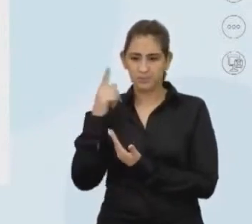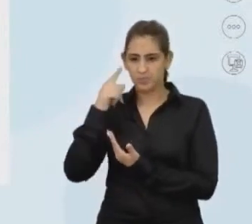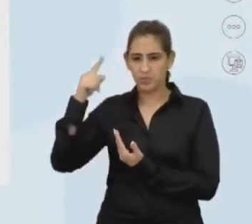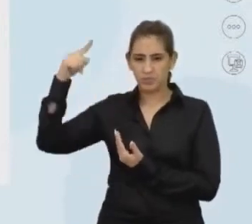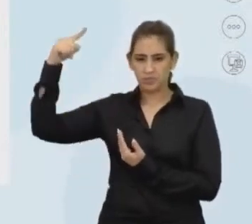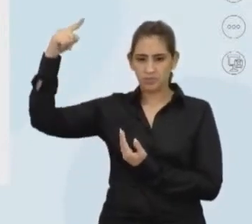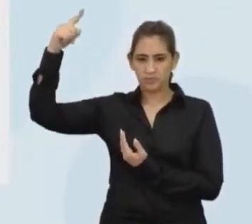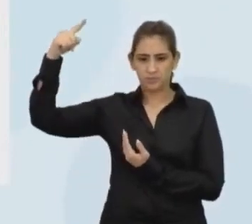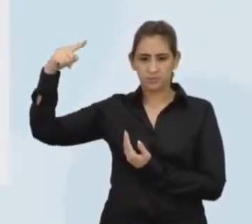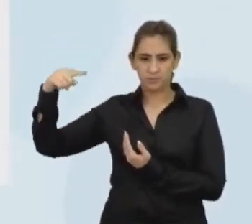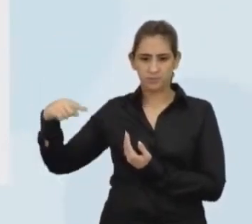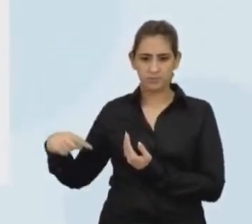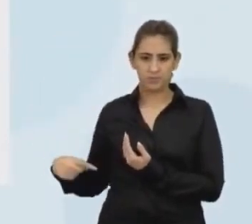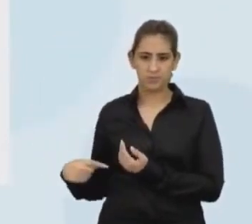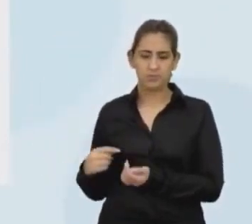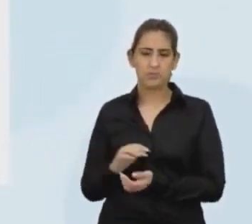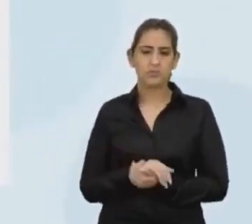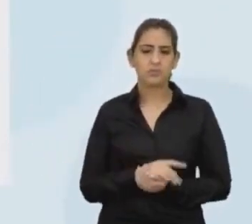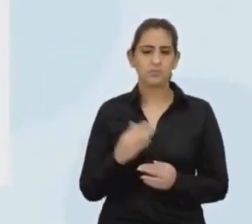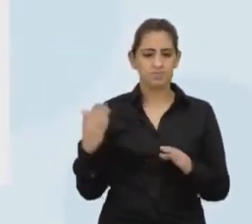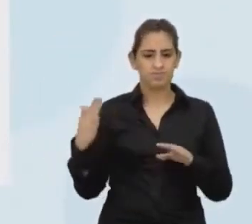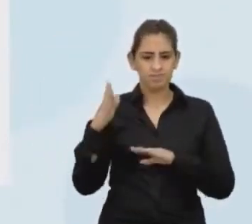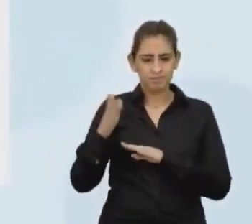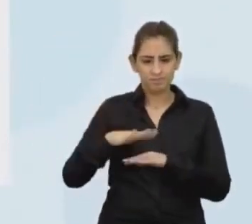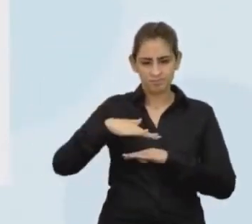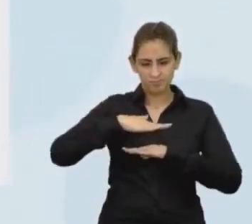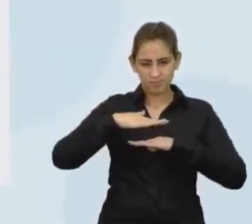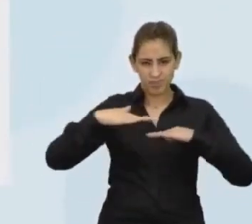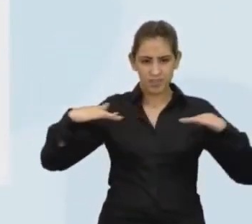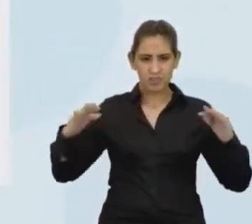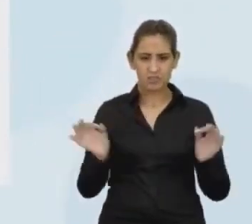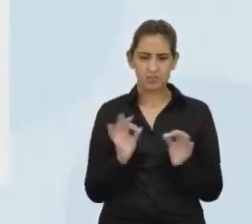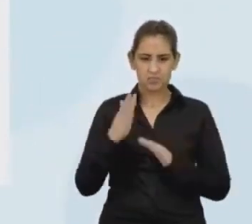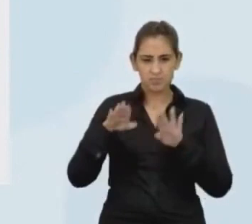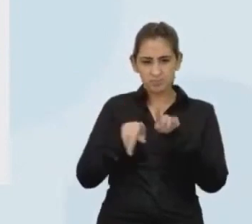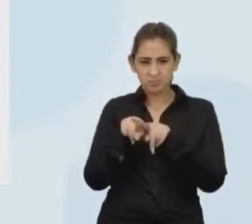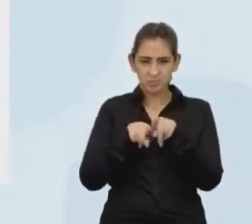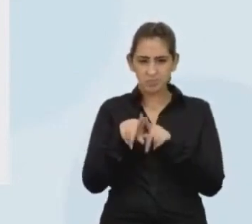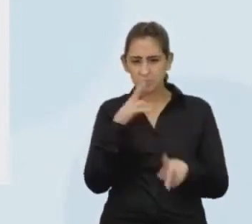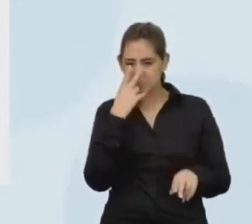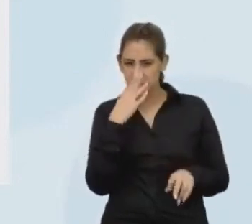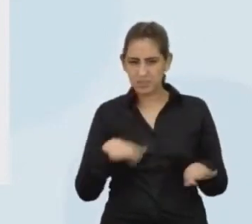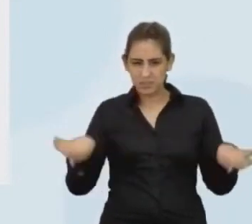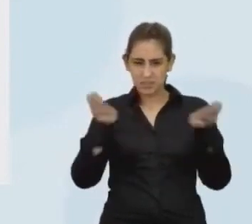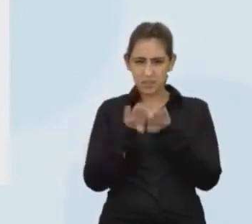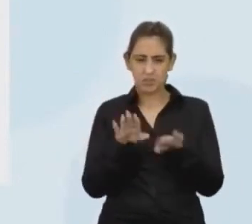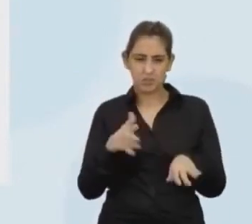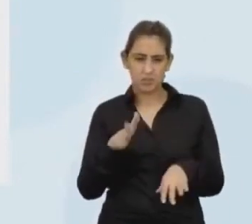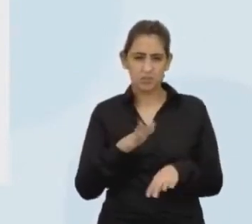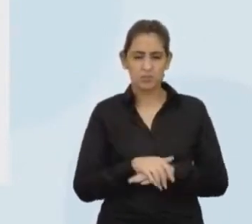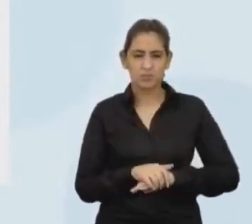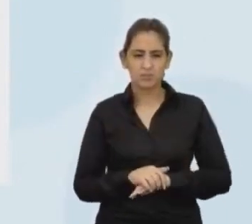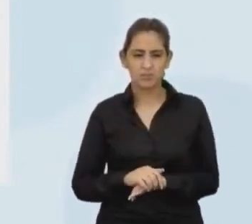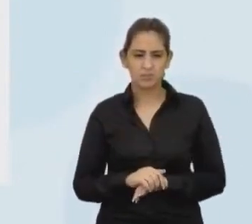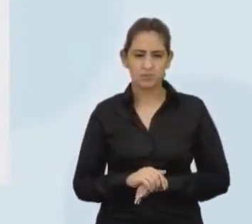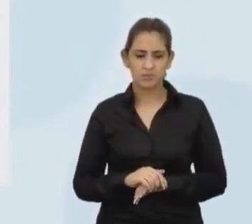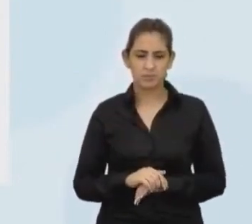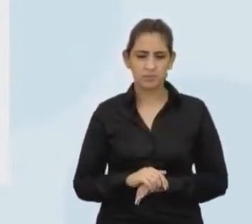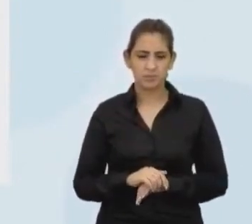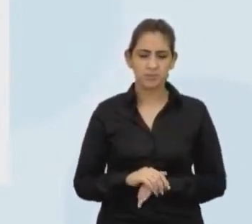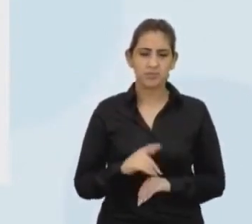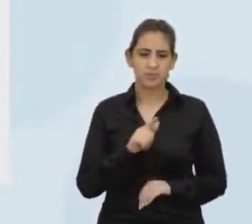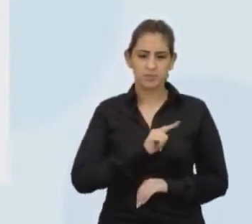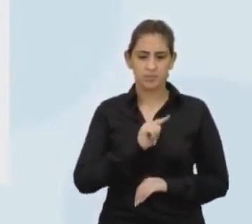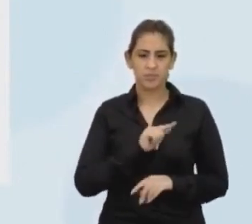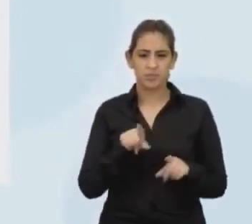né é uma média aí muito próxima né aumentar aqui um pouquinho na região sudeste na região sul né E aqui